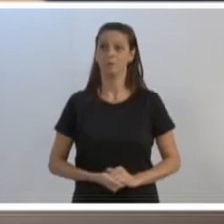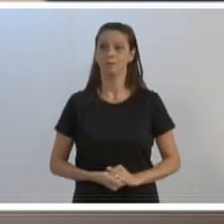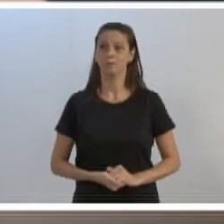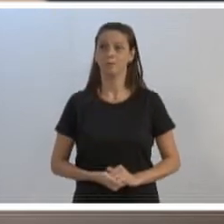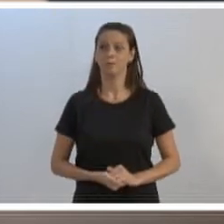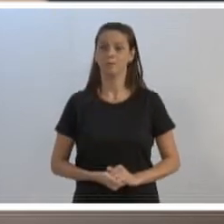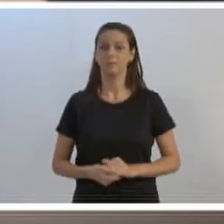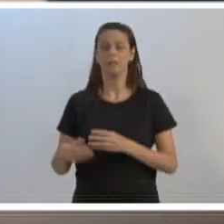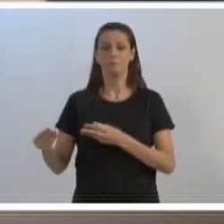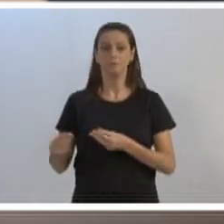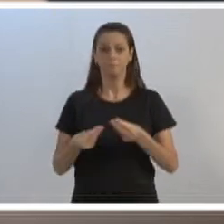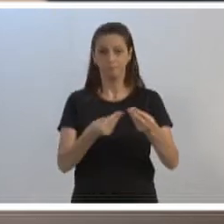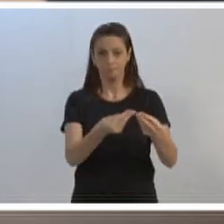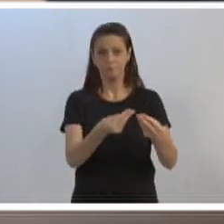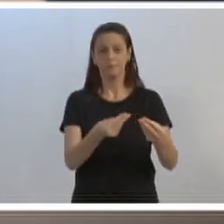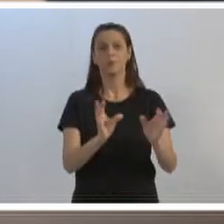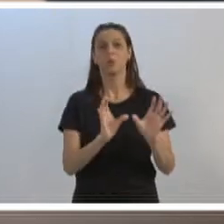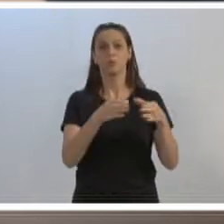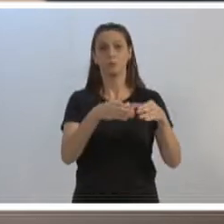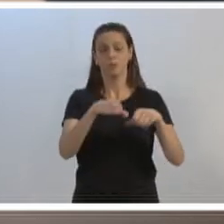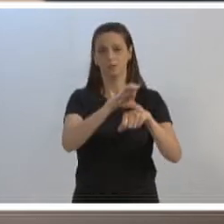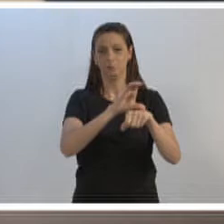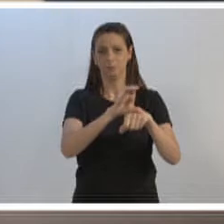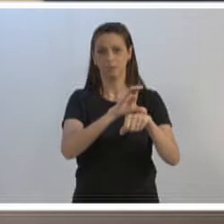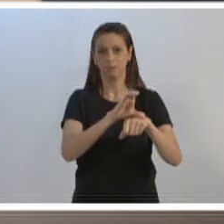à Comissão de Constituição.